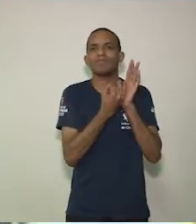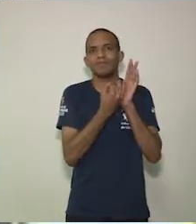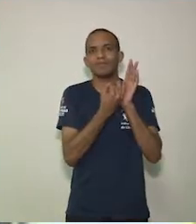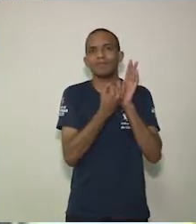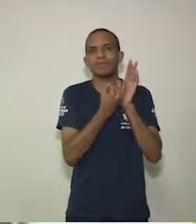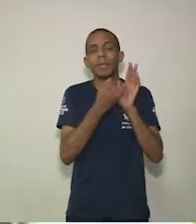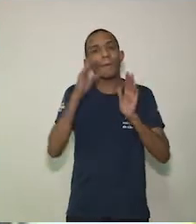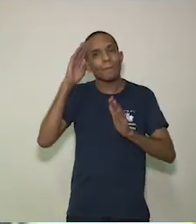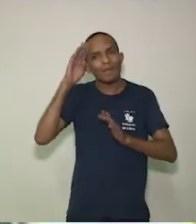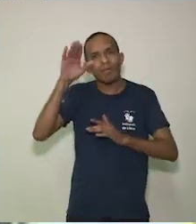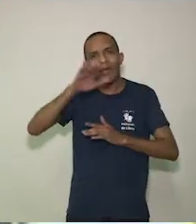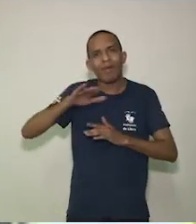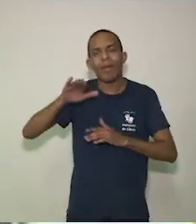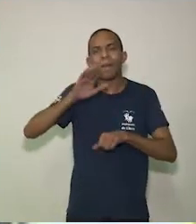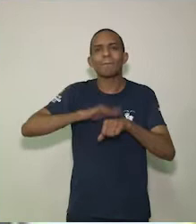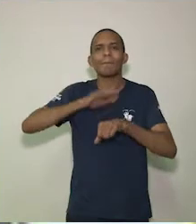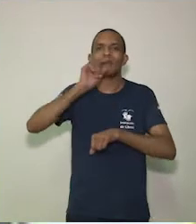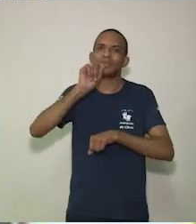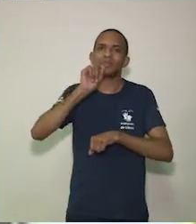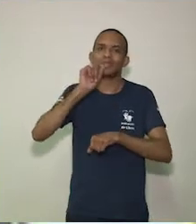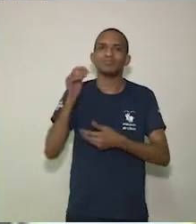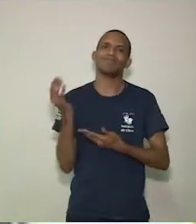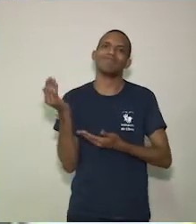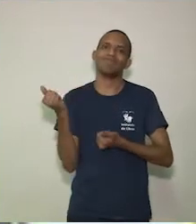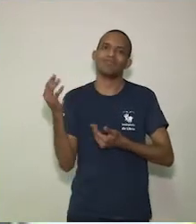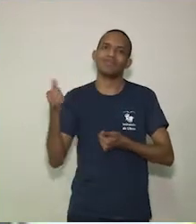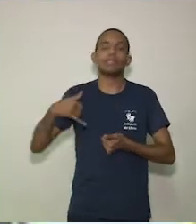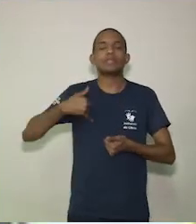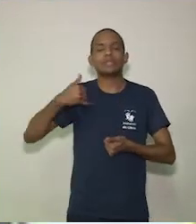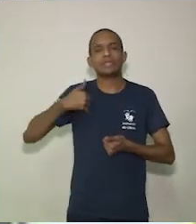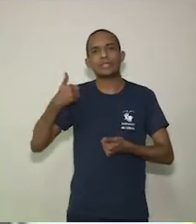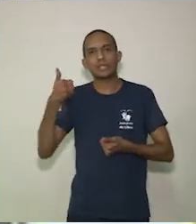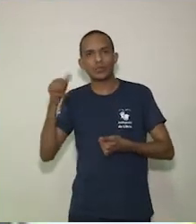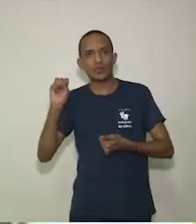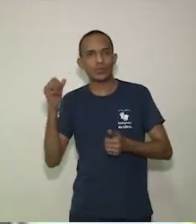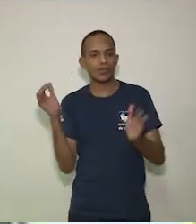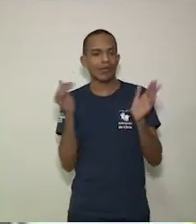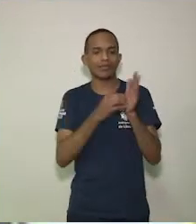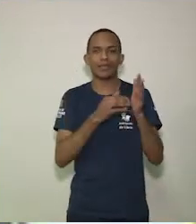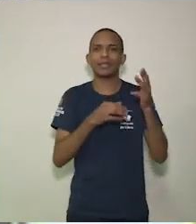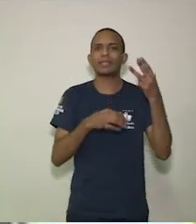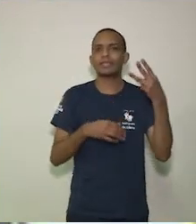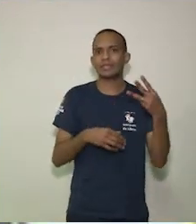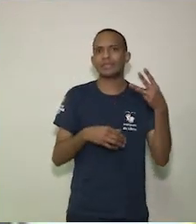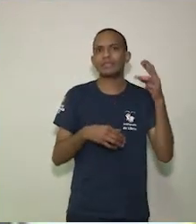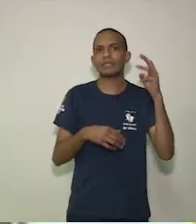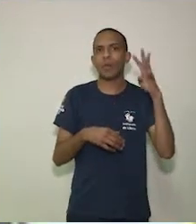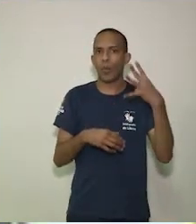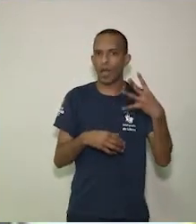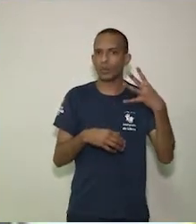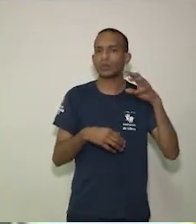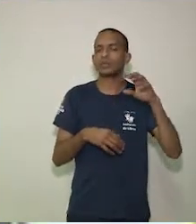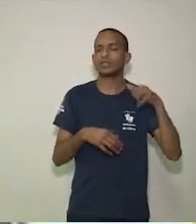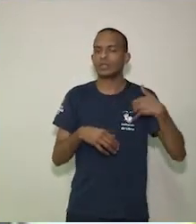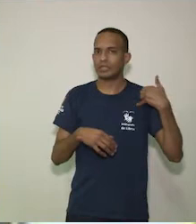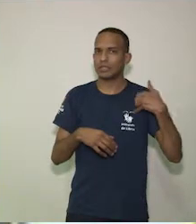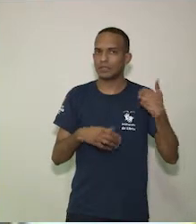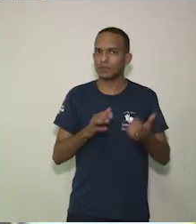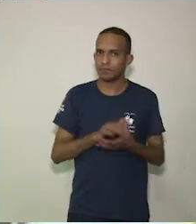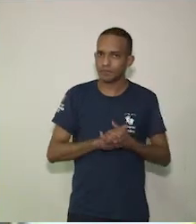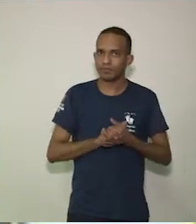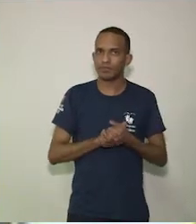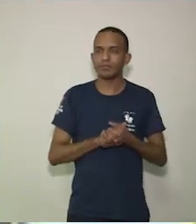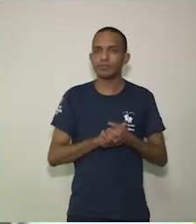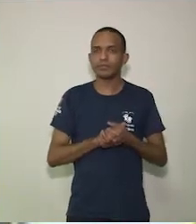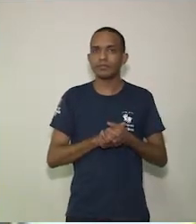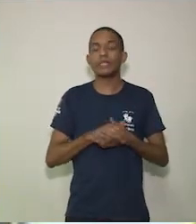realizados, é a prevalência maior entre o jovem na faixa etária de 18 a 34 anos. E